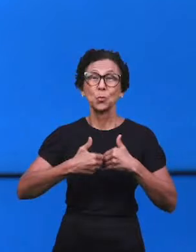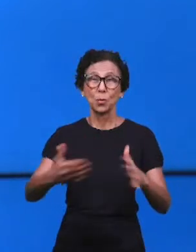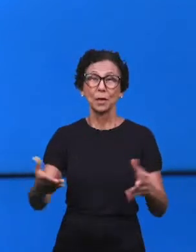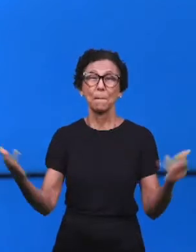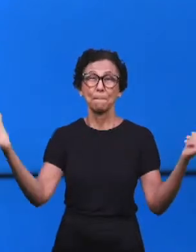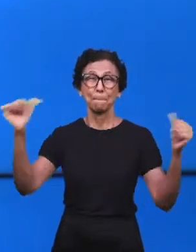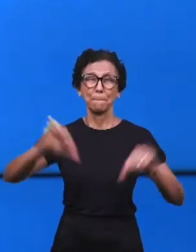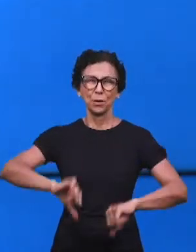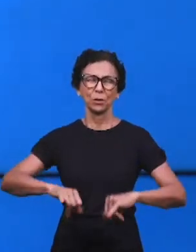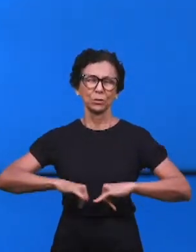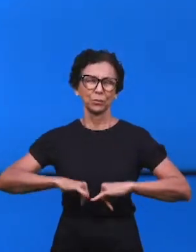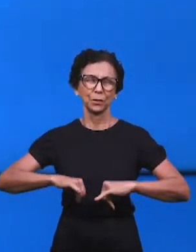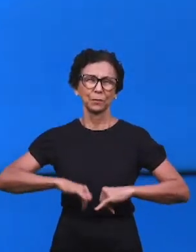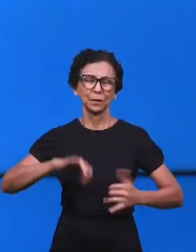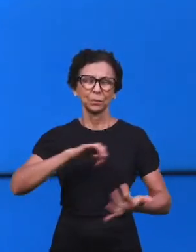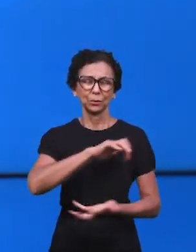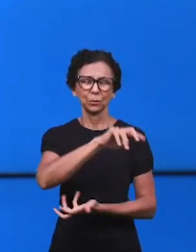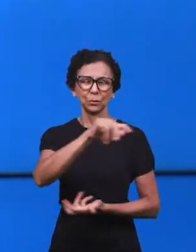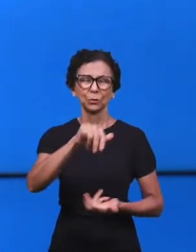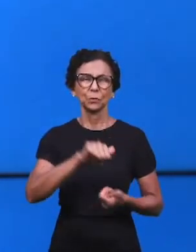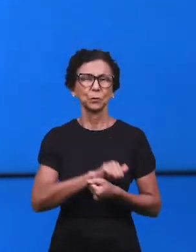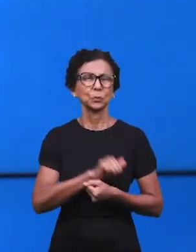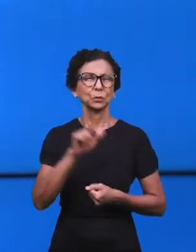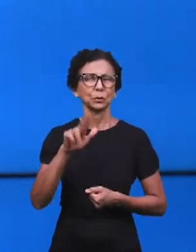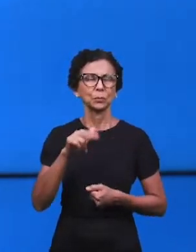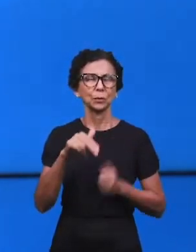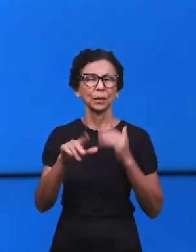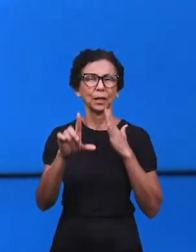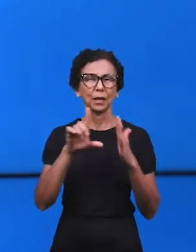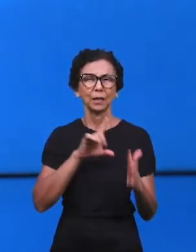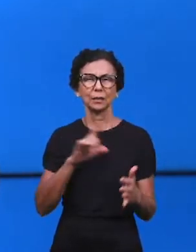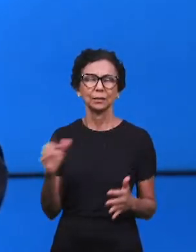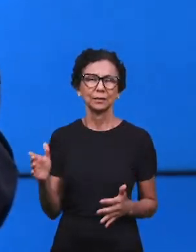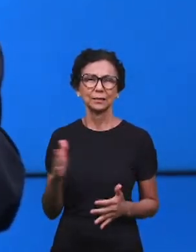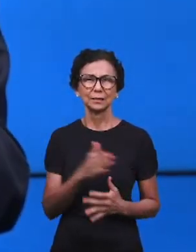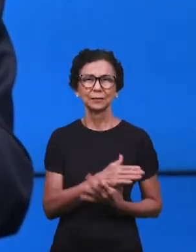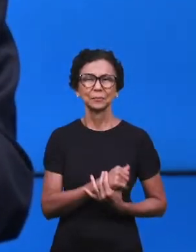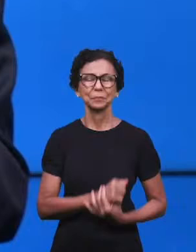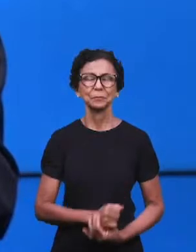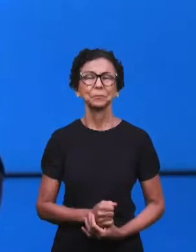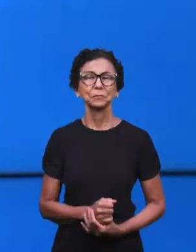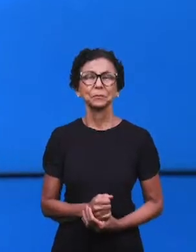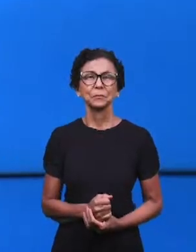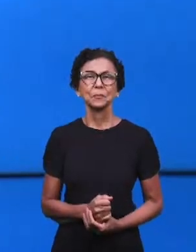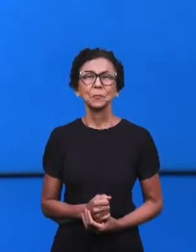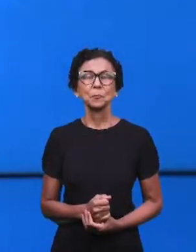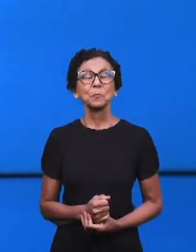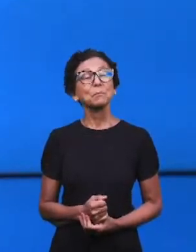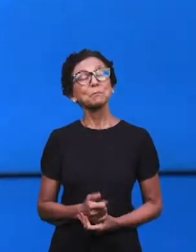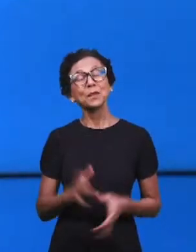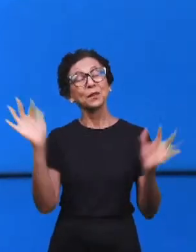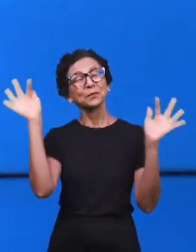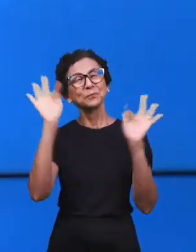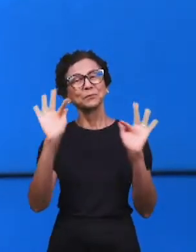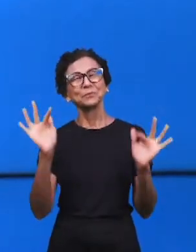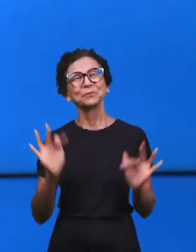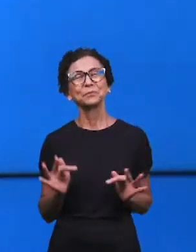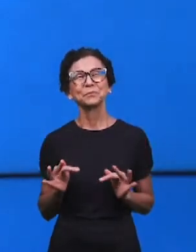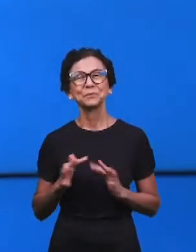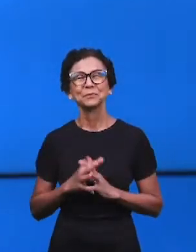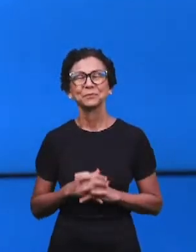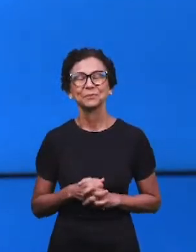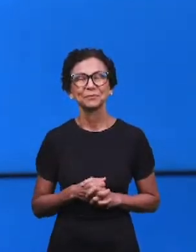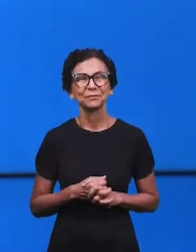a vossa resposta, né? Dos nossos irmãos da igreja de Torino, lá na Itália, em língua italiana. Também ficamos muito felizes